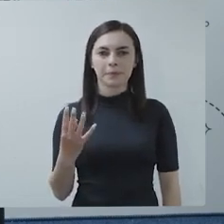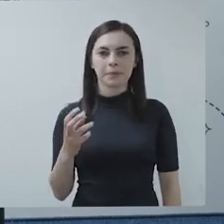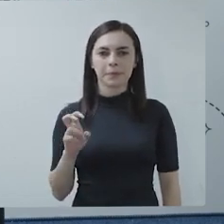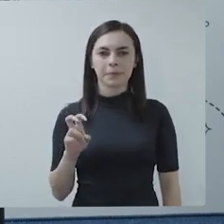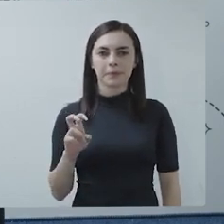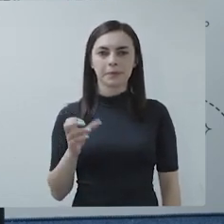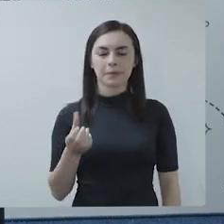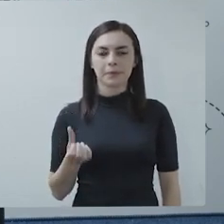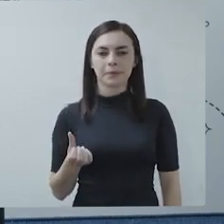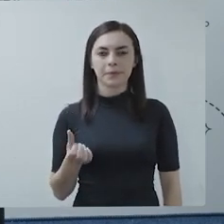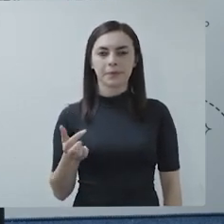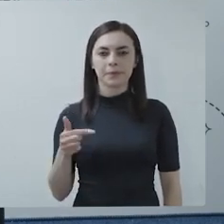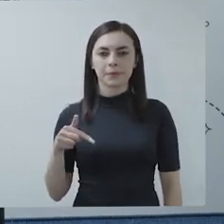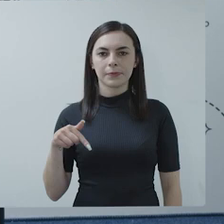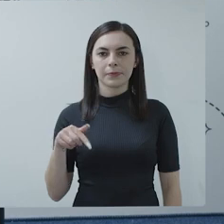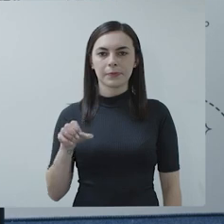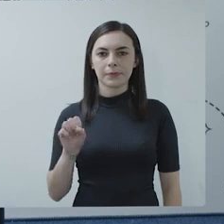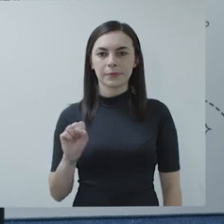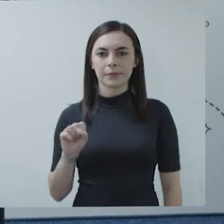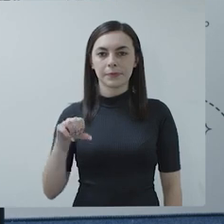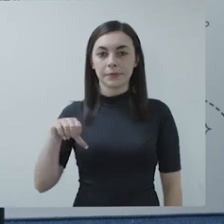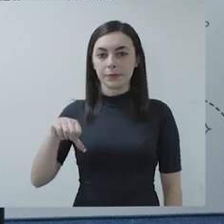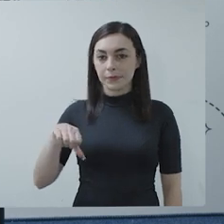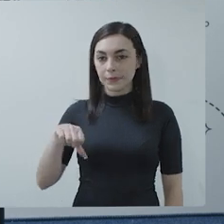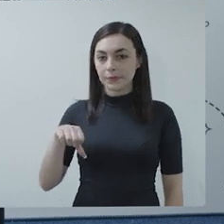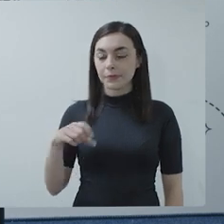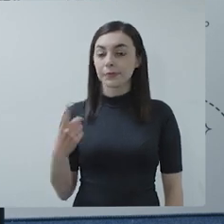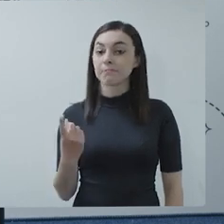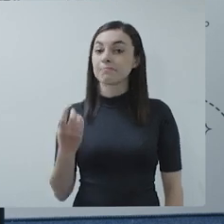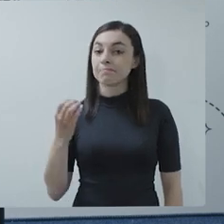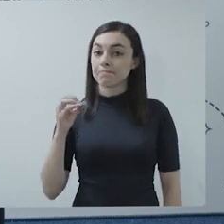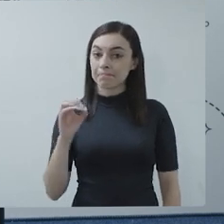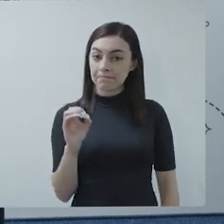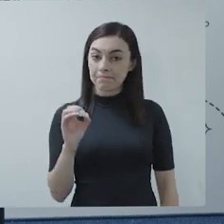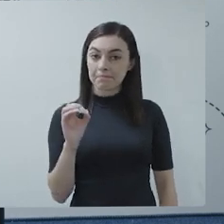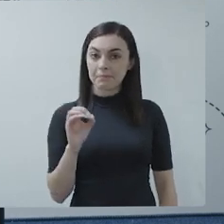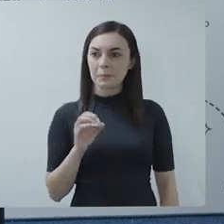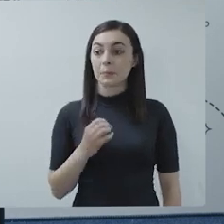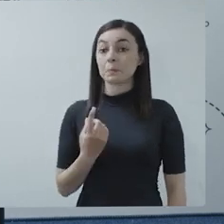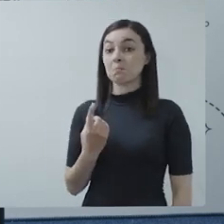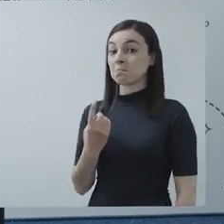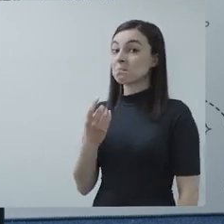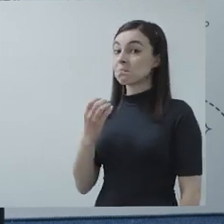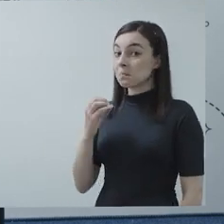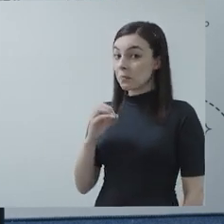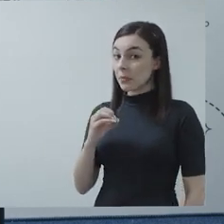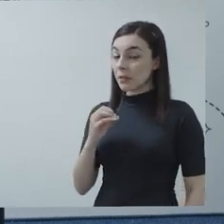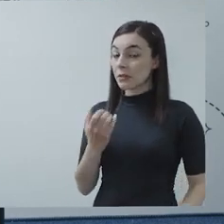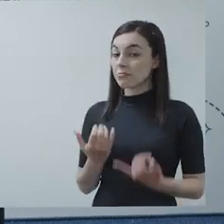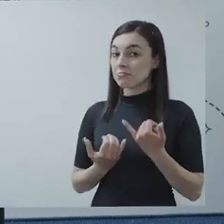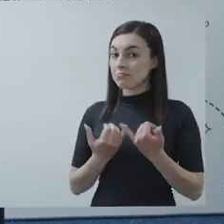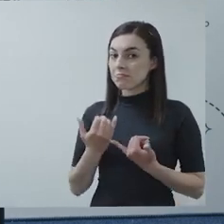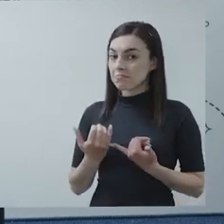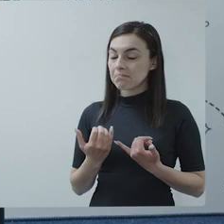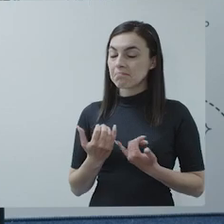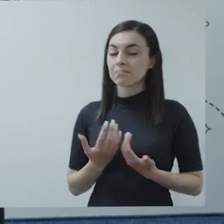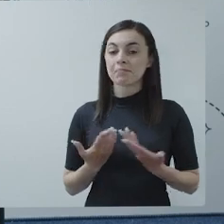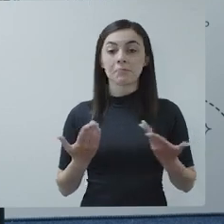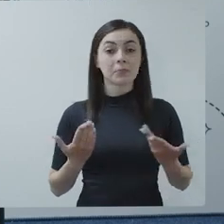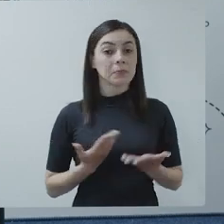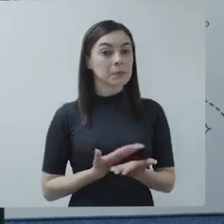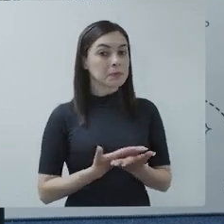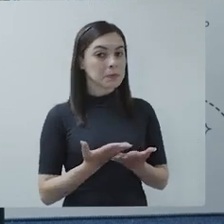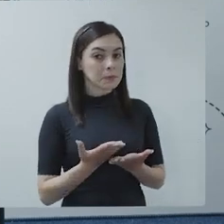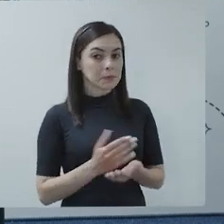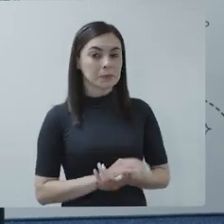4, 5, 6, 7, 8, 9, 10. 10 10 bichinhos. bichinhos. Então vamos lá,